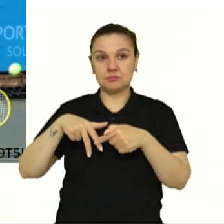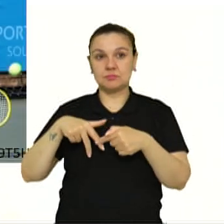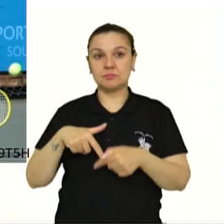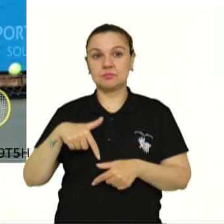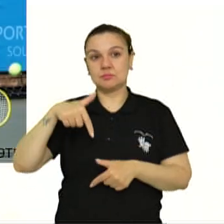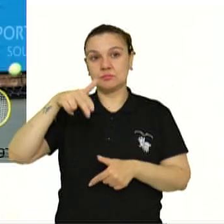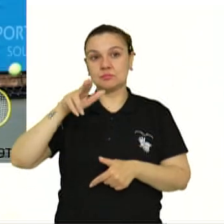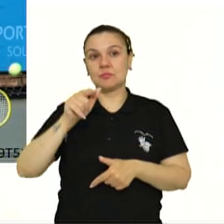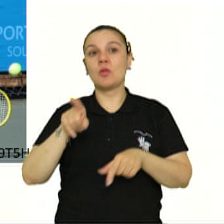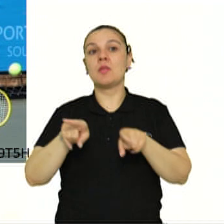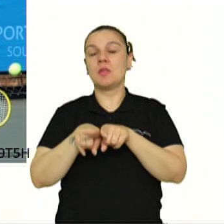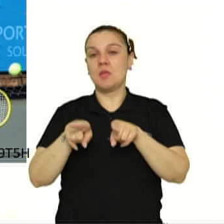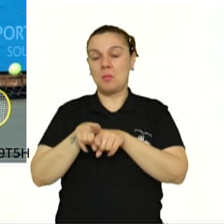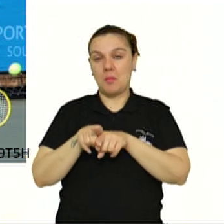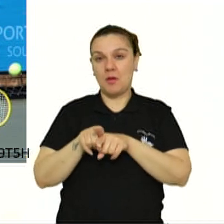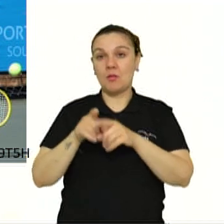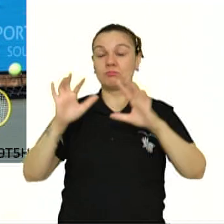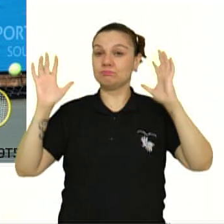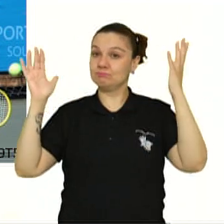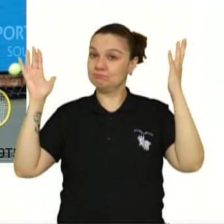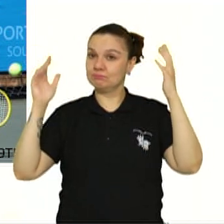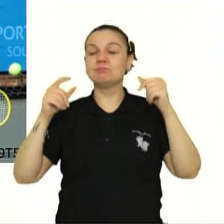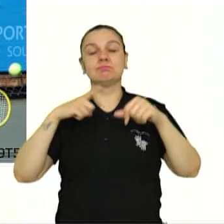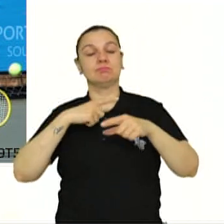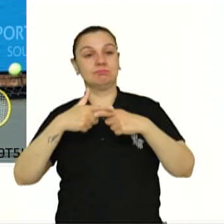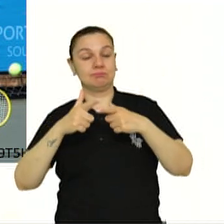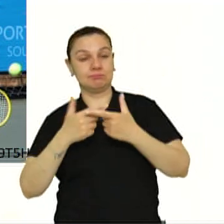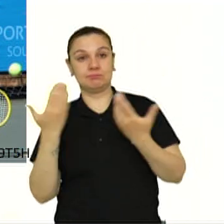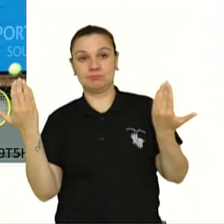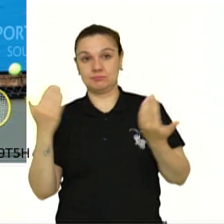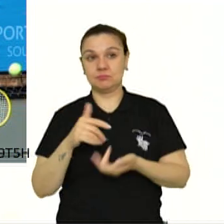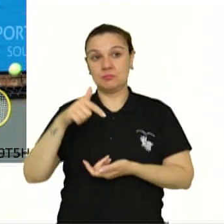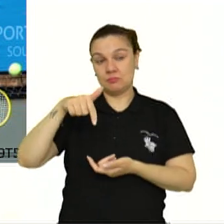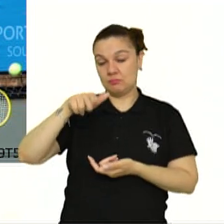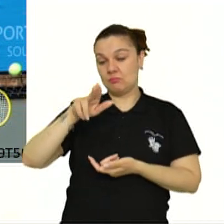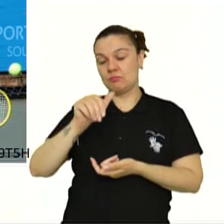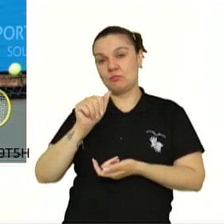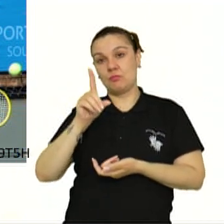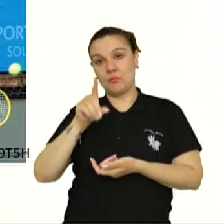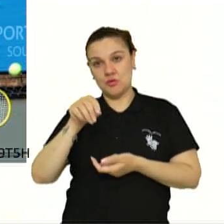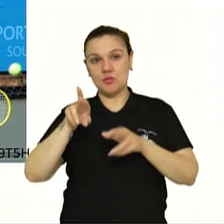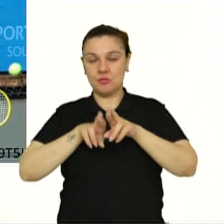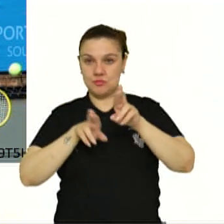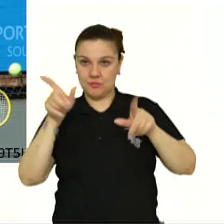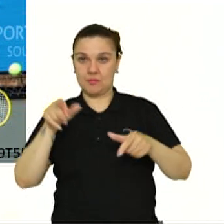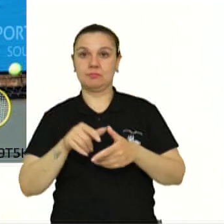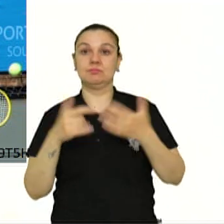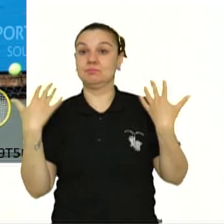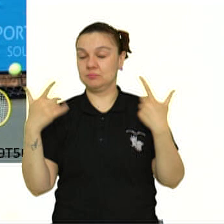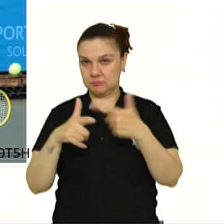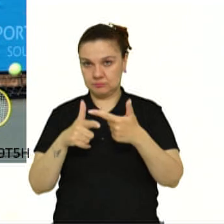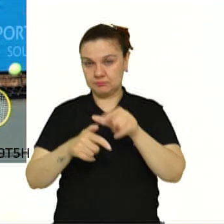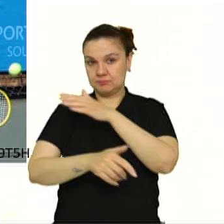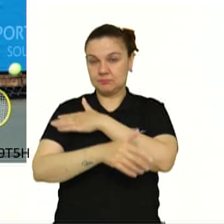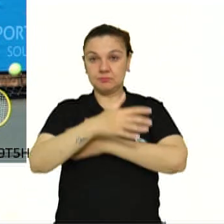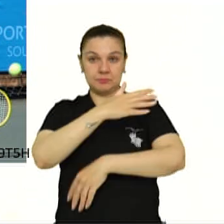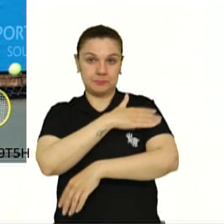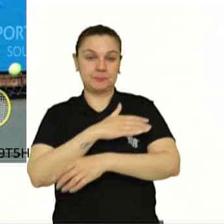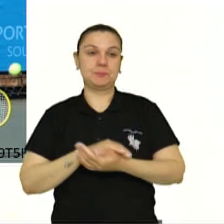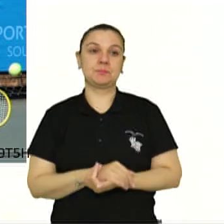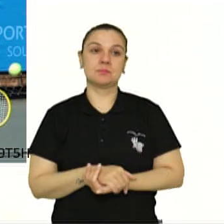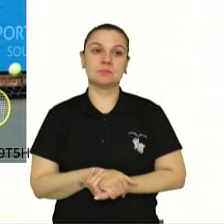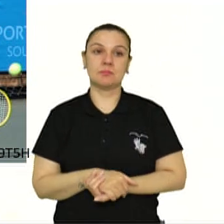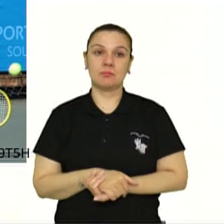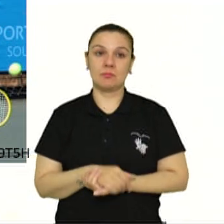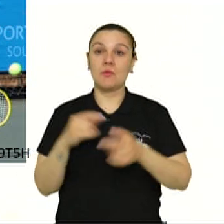quad é quando ele tem também nos membros superiores, tá? Então, está aqui as 2 imagens para vocês diferenciarem um do outro. A